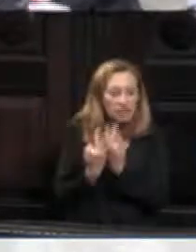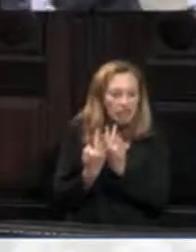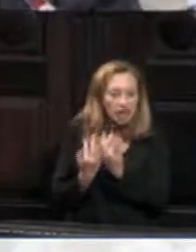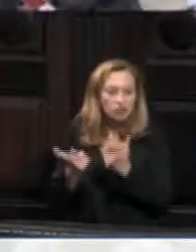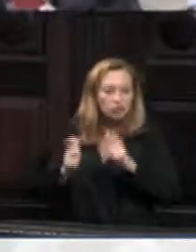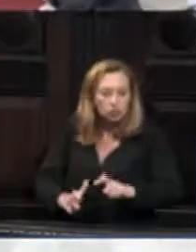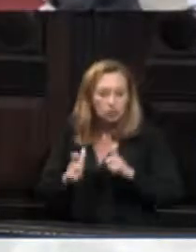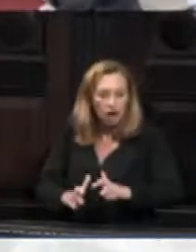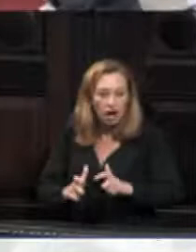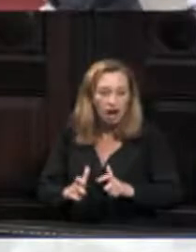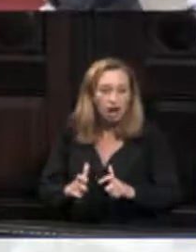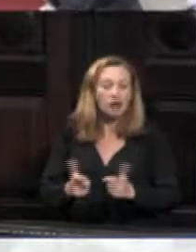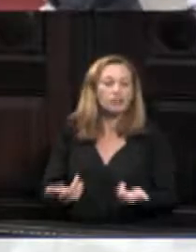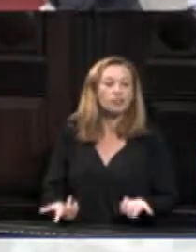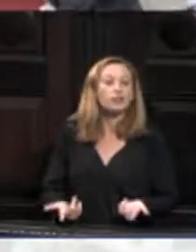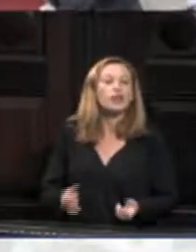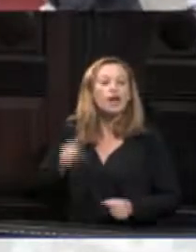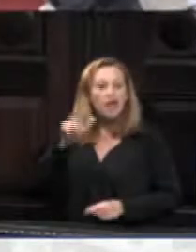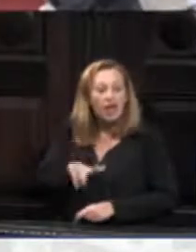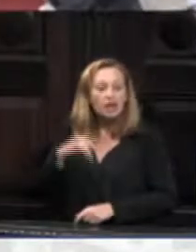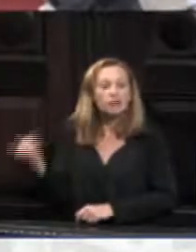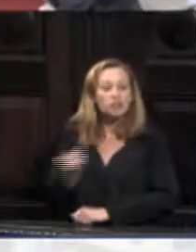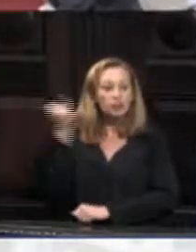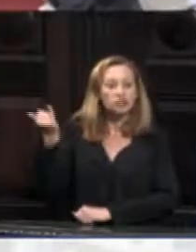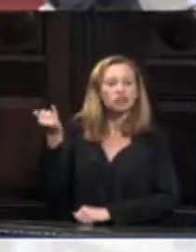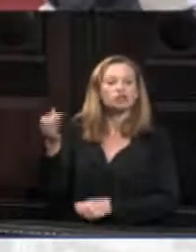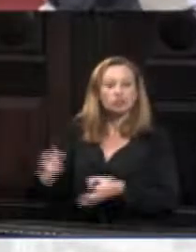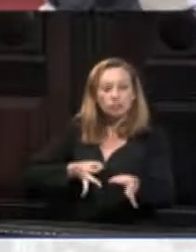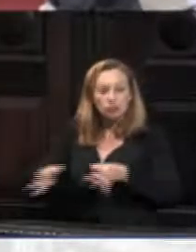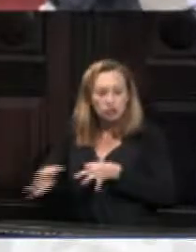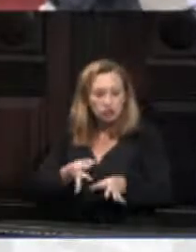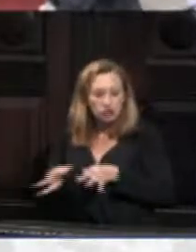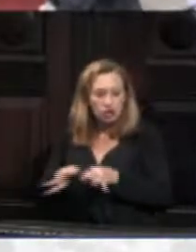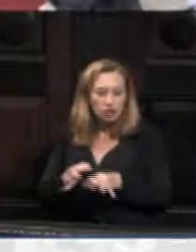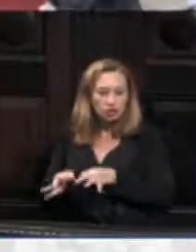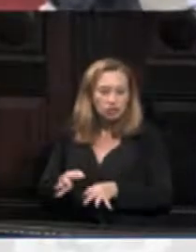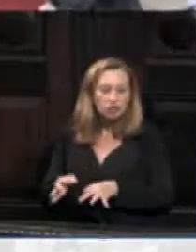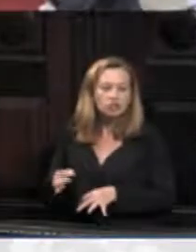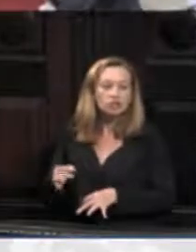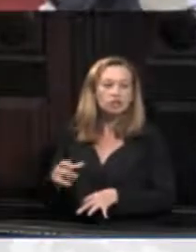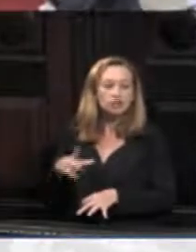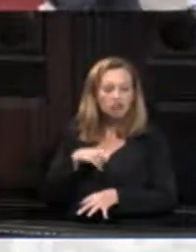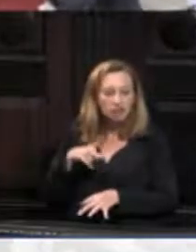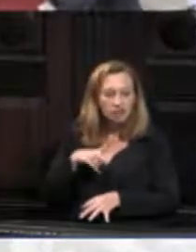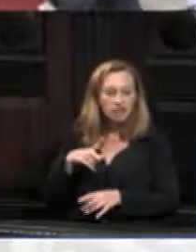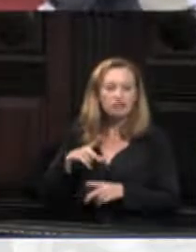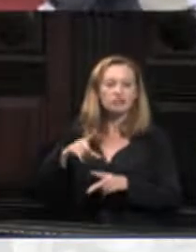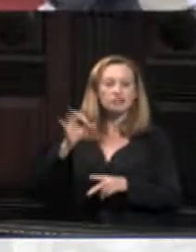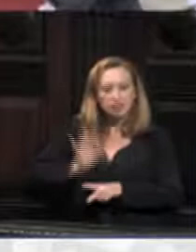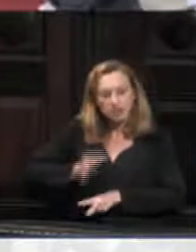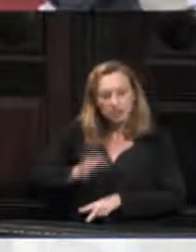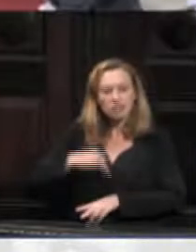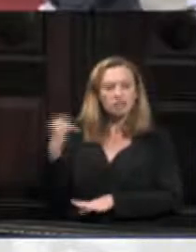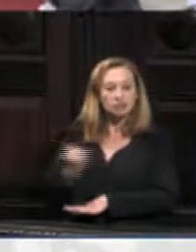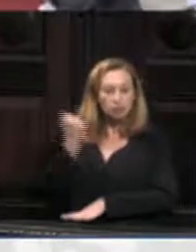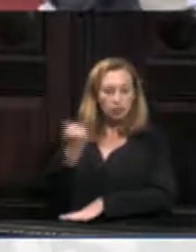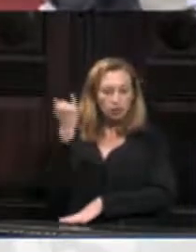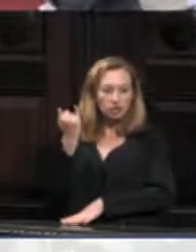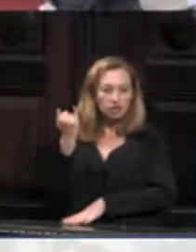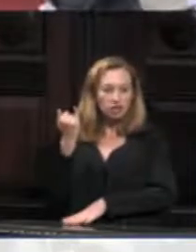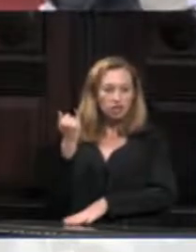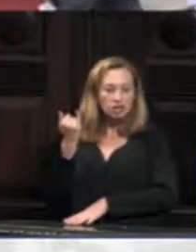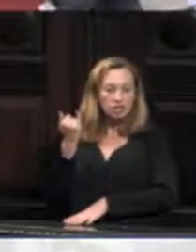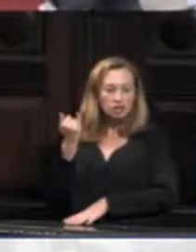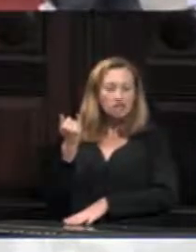Janeiro. Então é importante que esse projeto, que tem com certeza a importância que ninguém